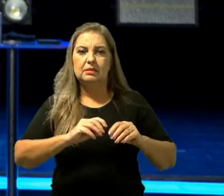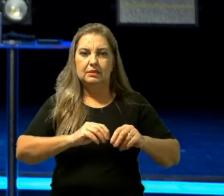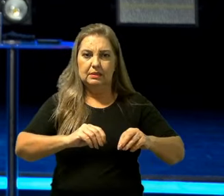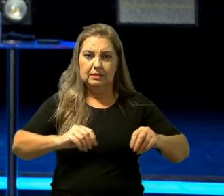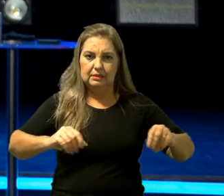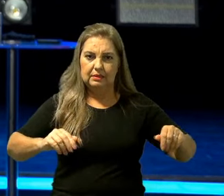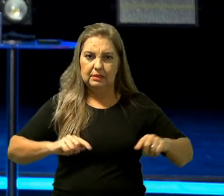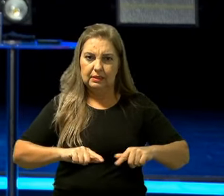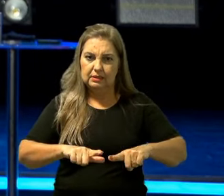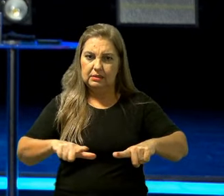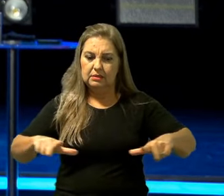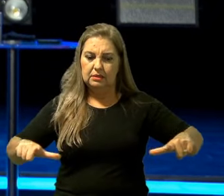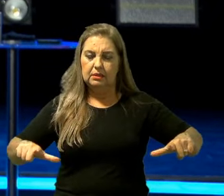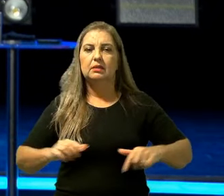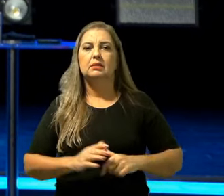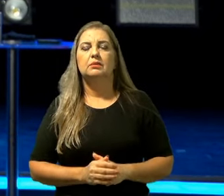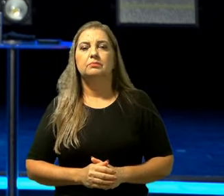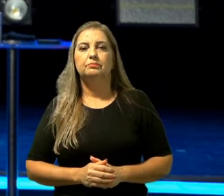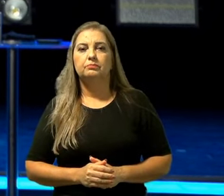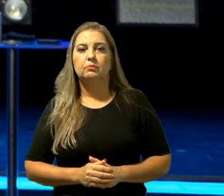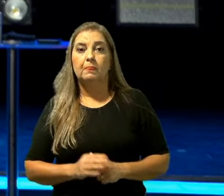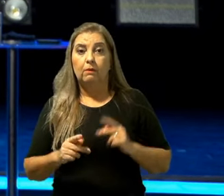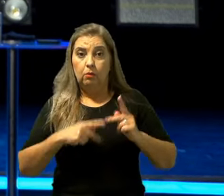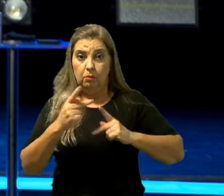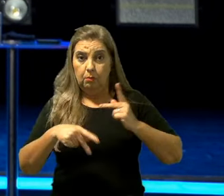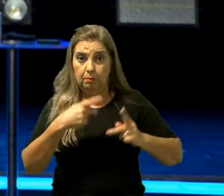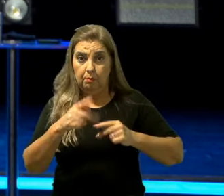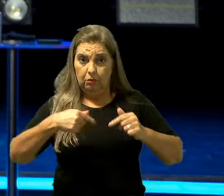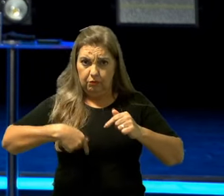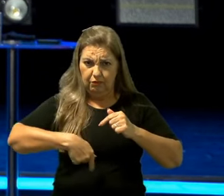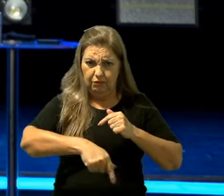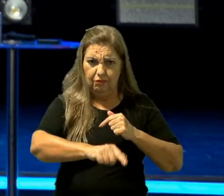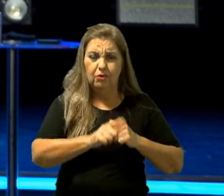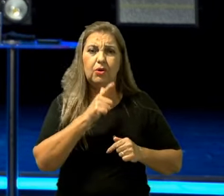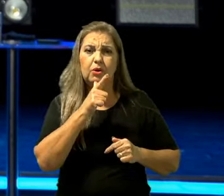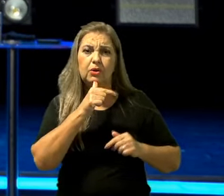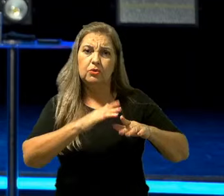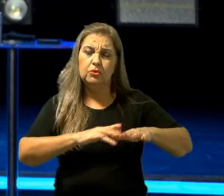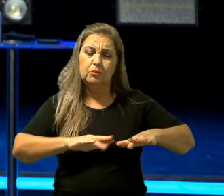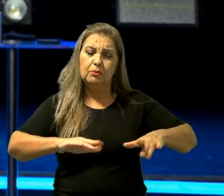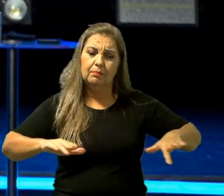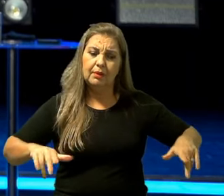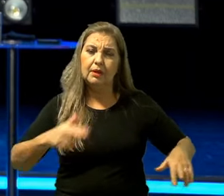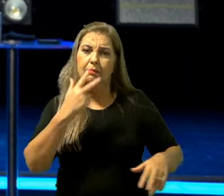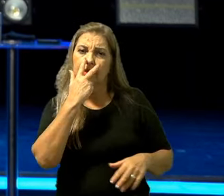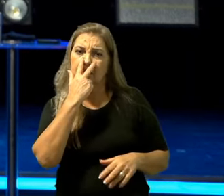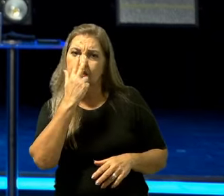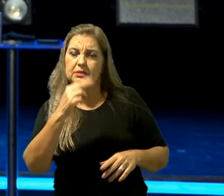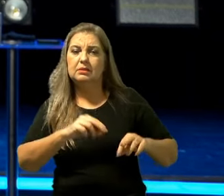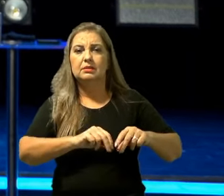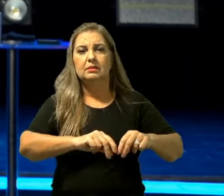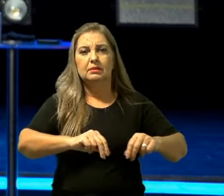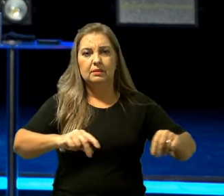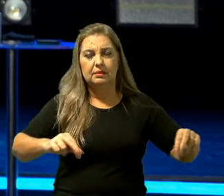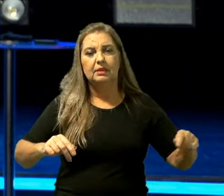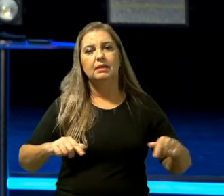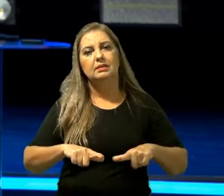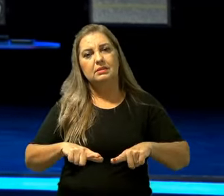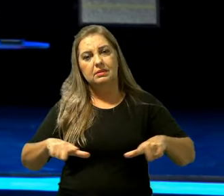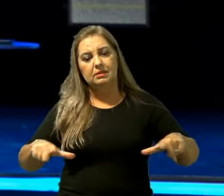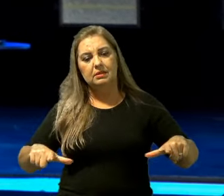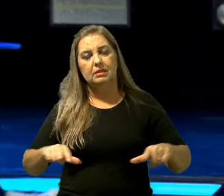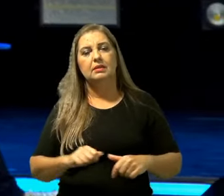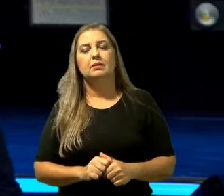vou repetir. Pela fé, o povo atravessou o Mar Vermelho como em terra seca. Mas quando